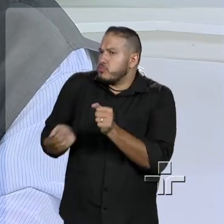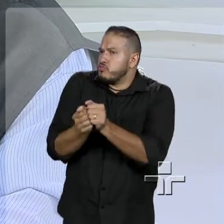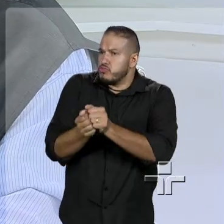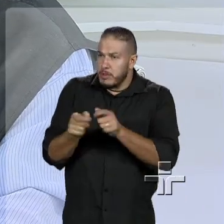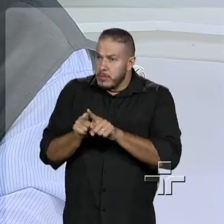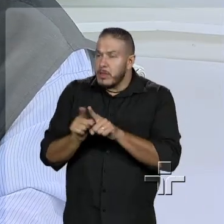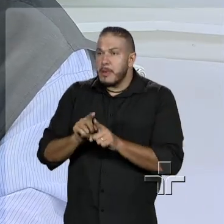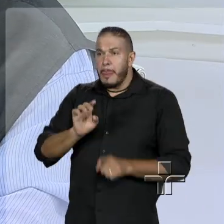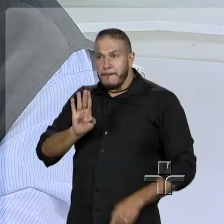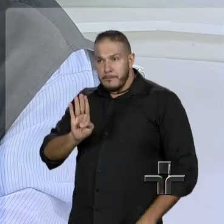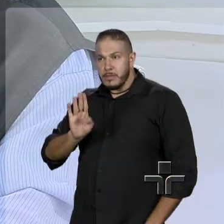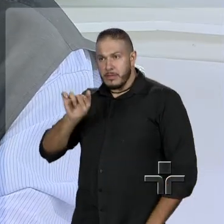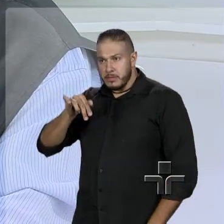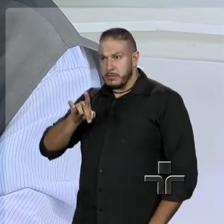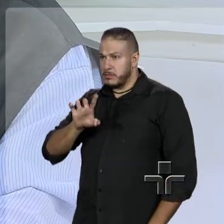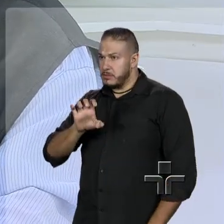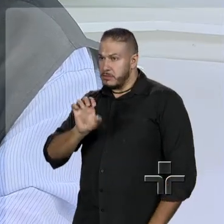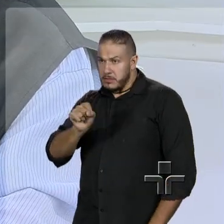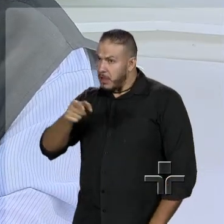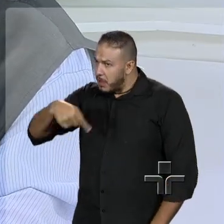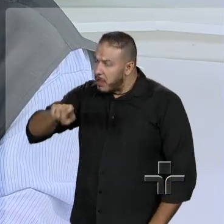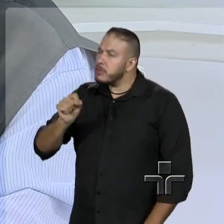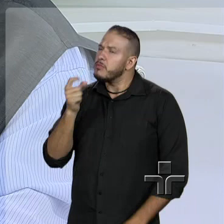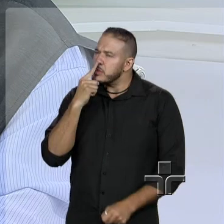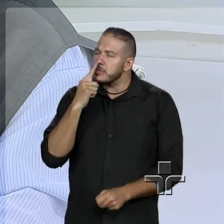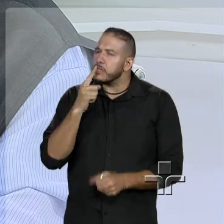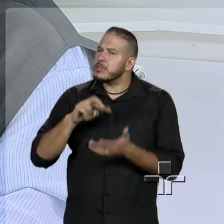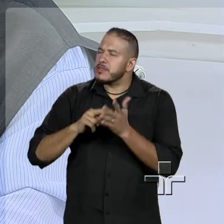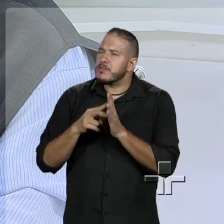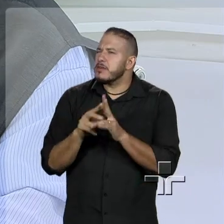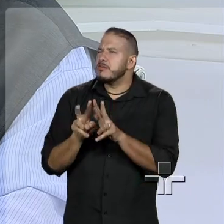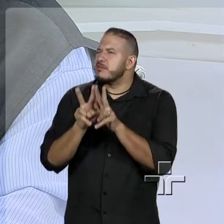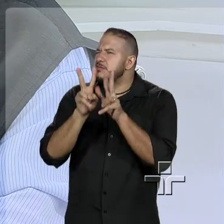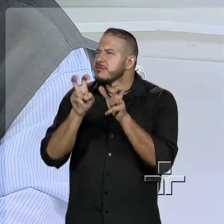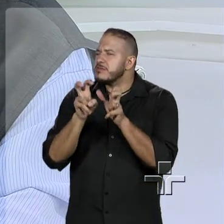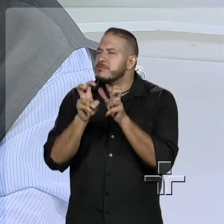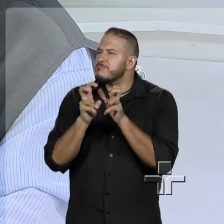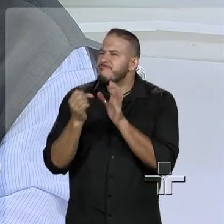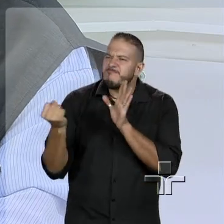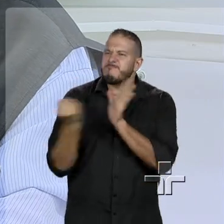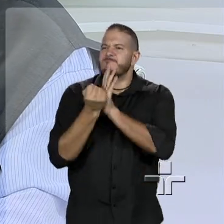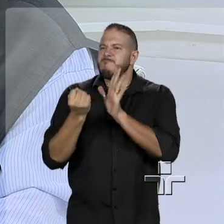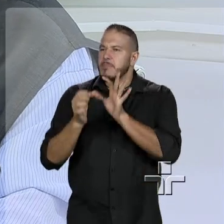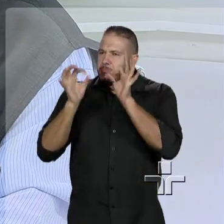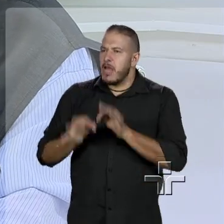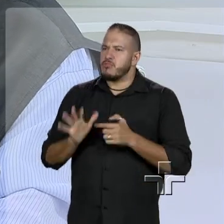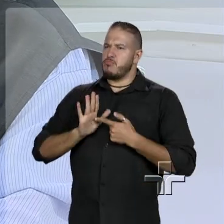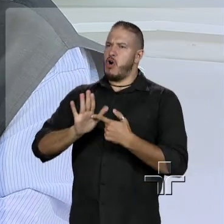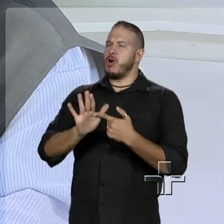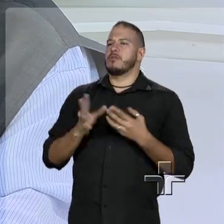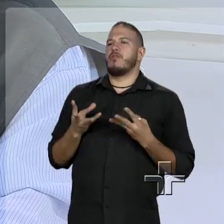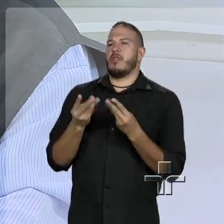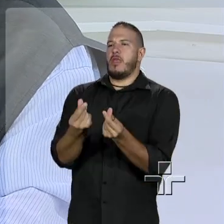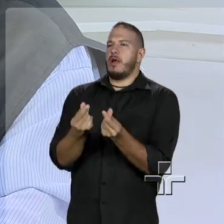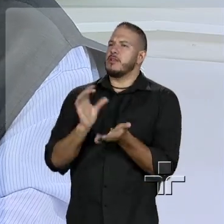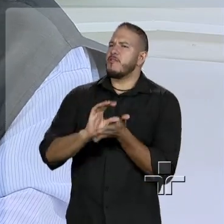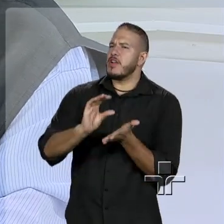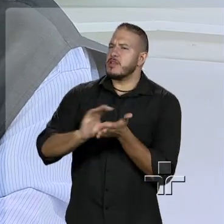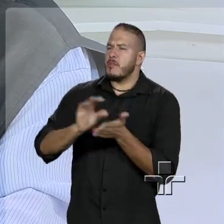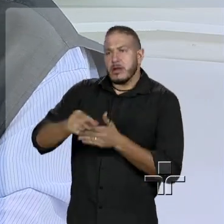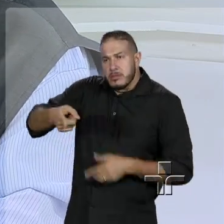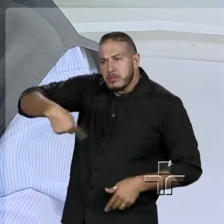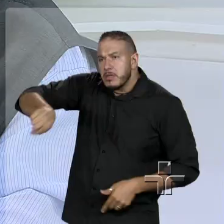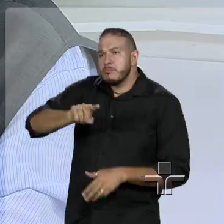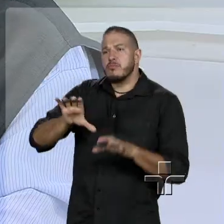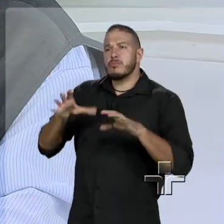o BNDES pode ser, na verdade, um carimbo que classifique a qualidade dos investimentos para o setor